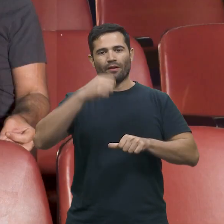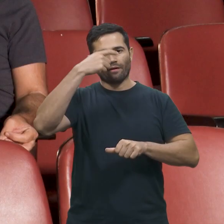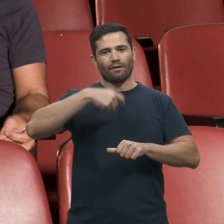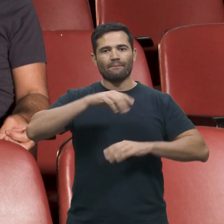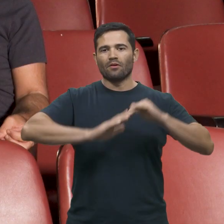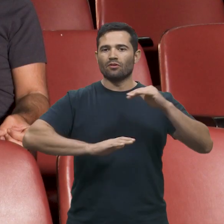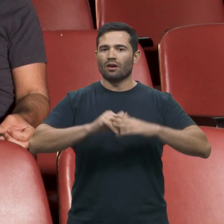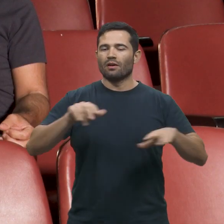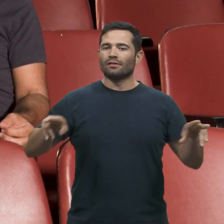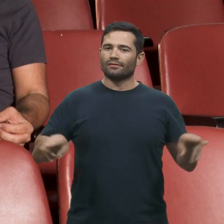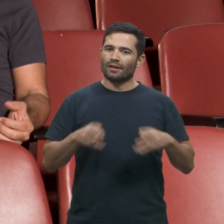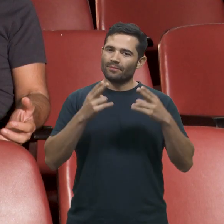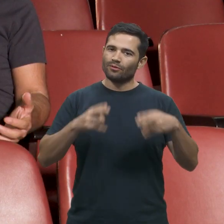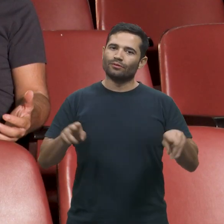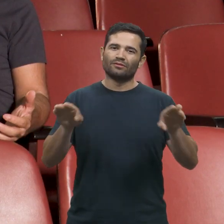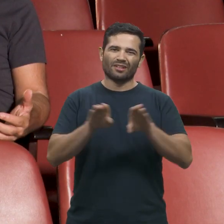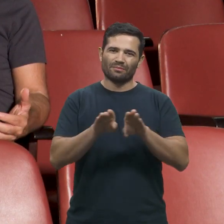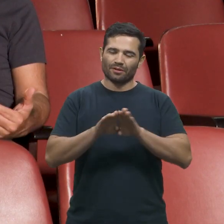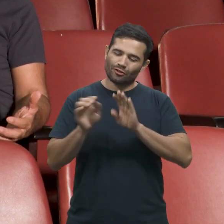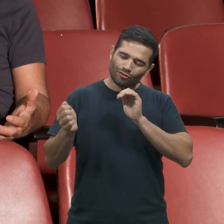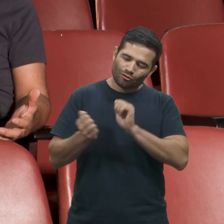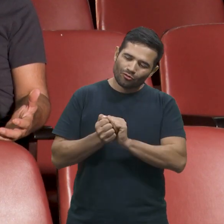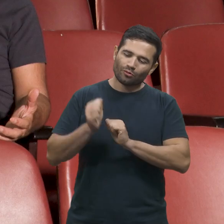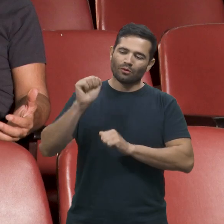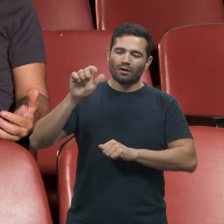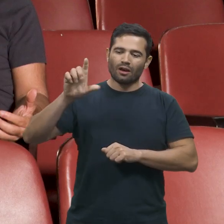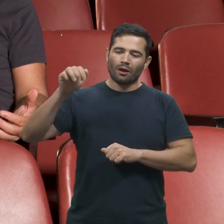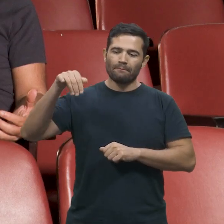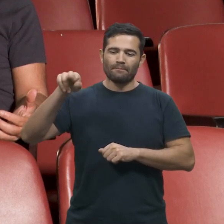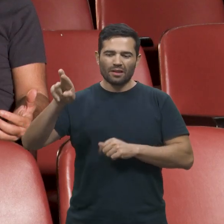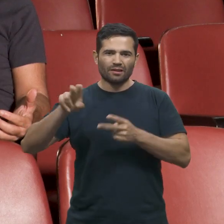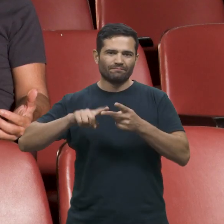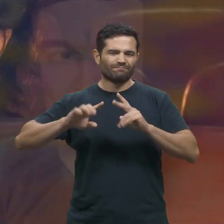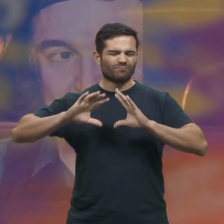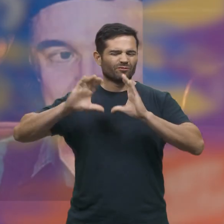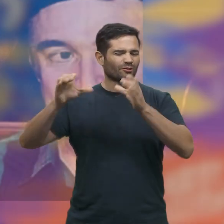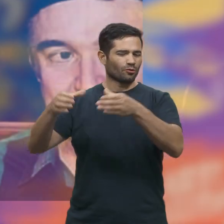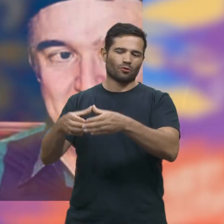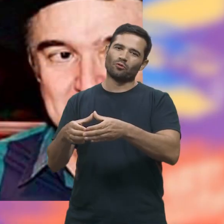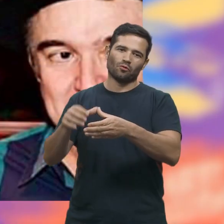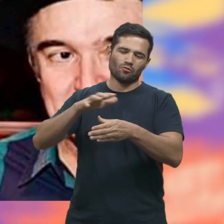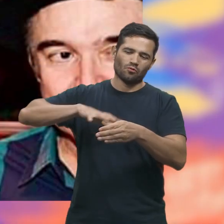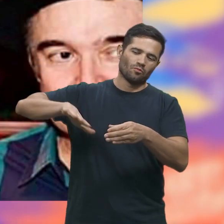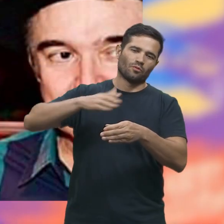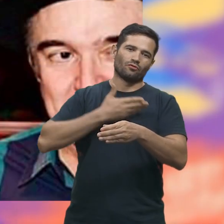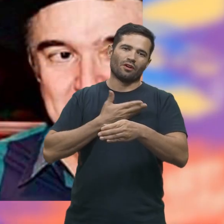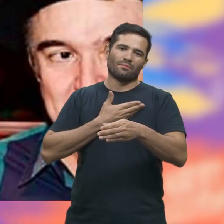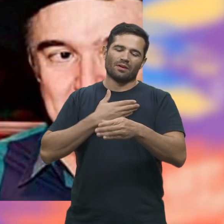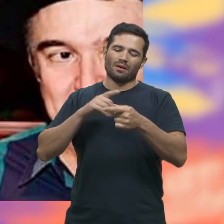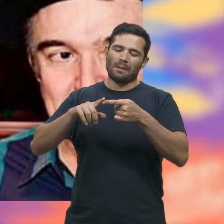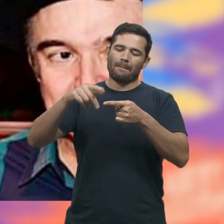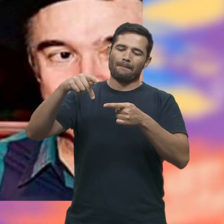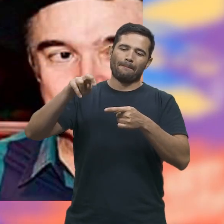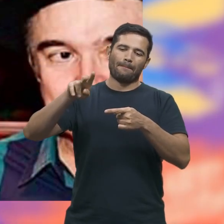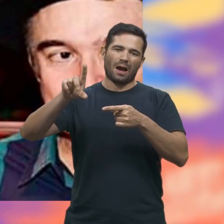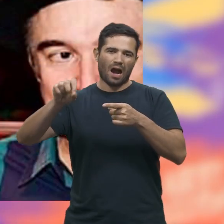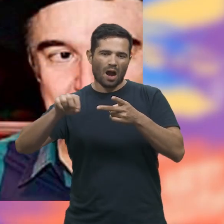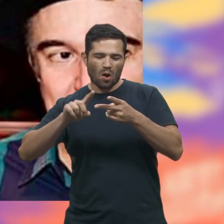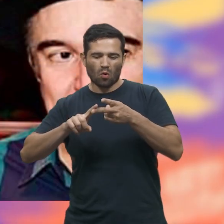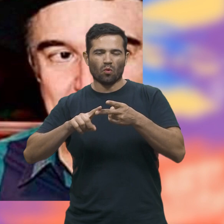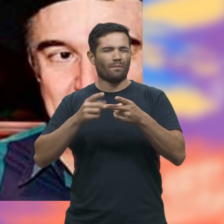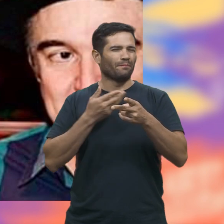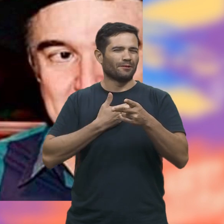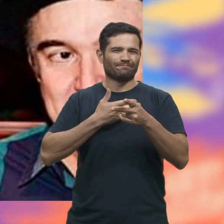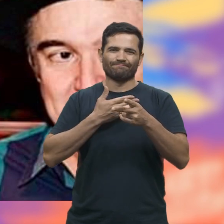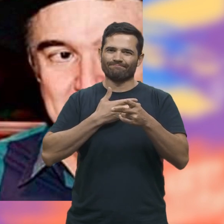e por ter também, junto com o Almir, e toda aquela prata da casa, Paulo